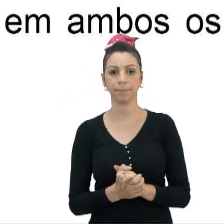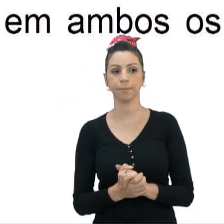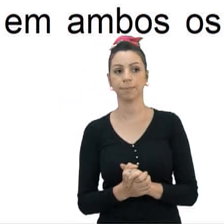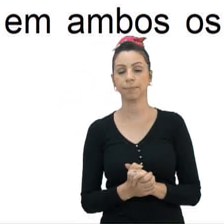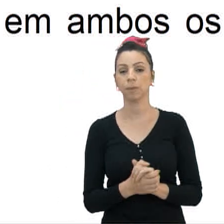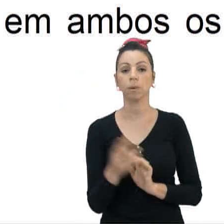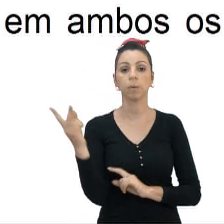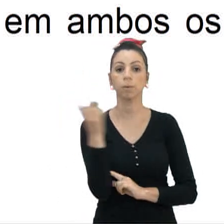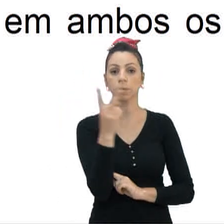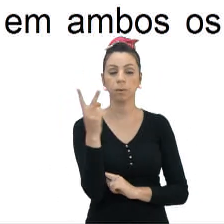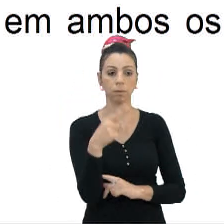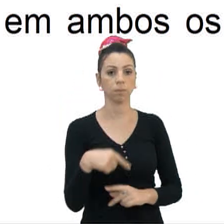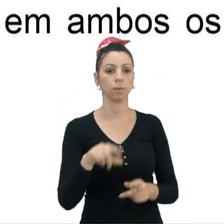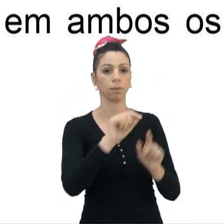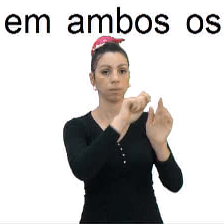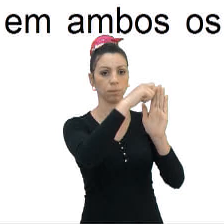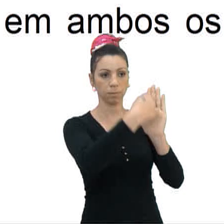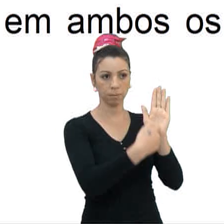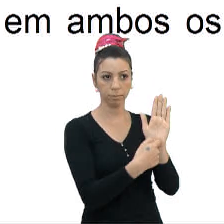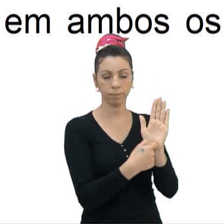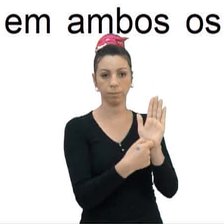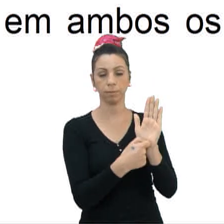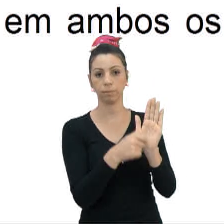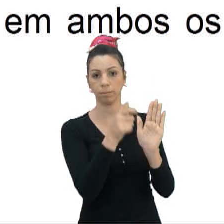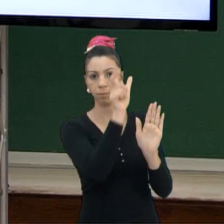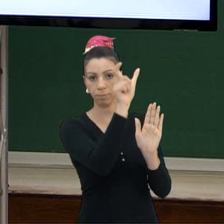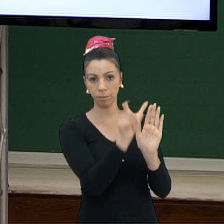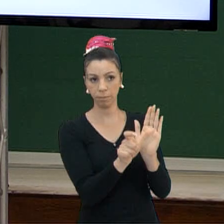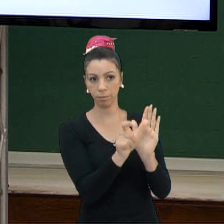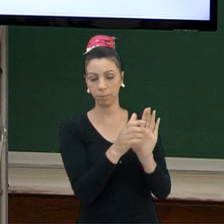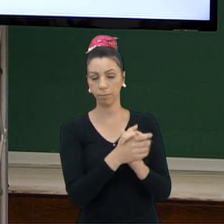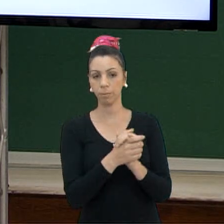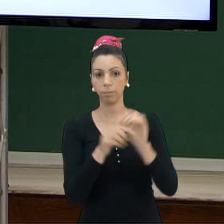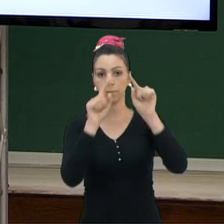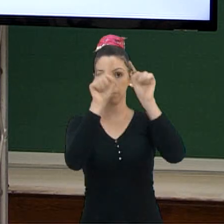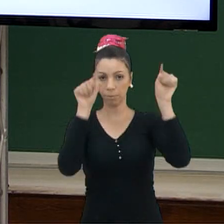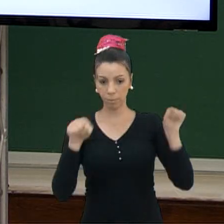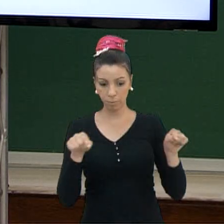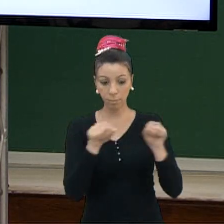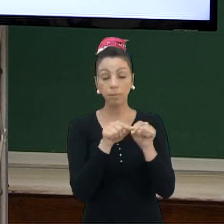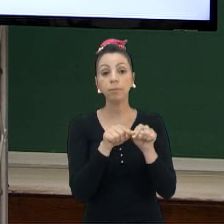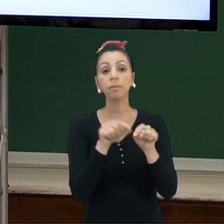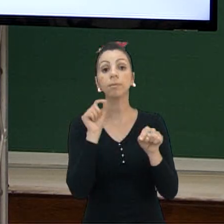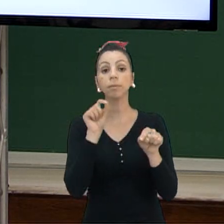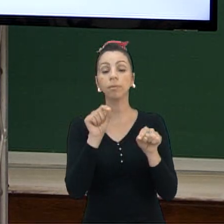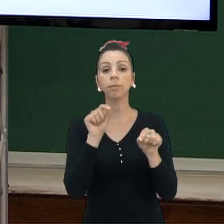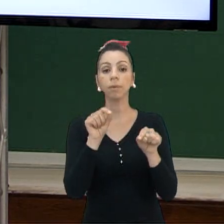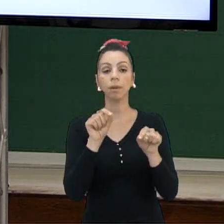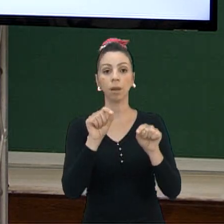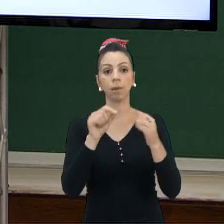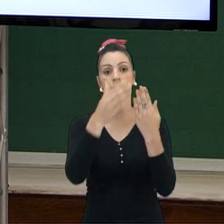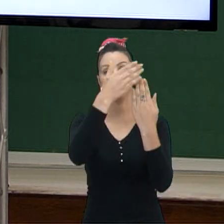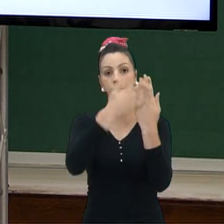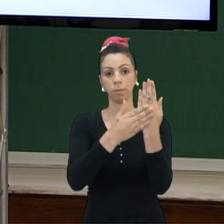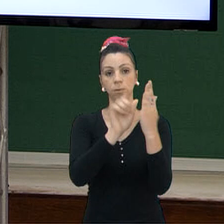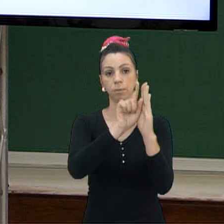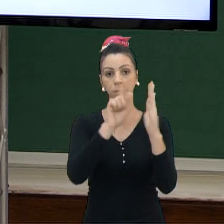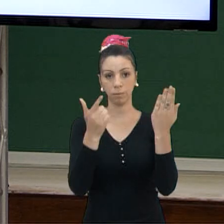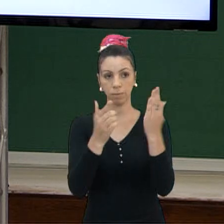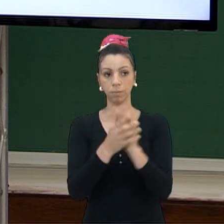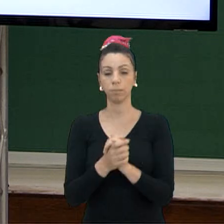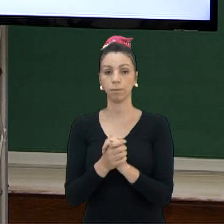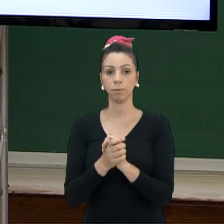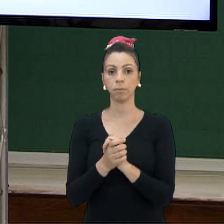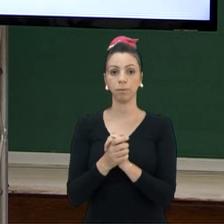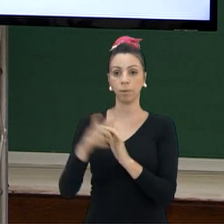em ambos os textos? Esse aqui, no retângulo, é aquele do folheto. Este aqui, que